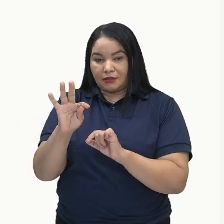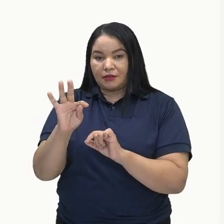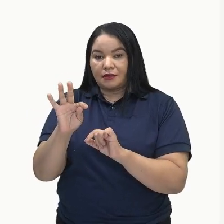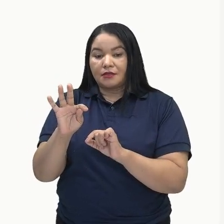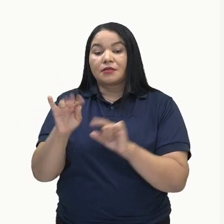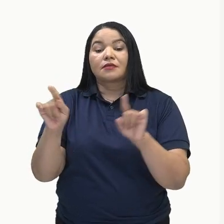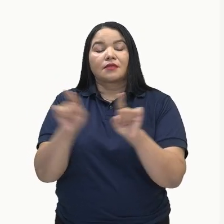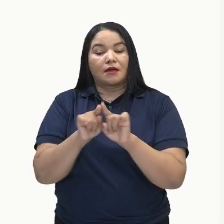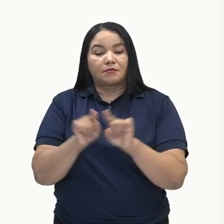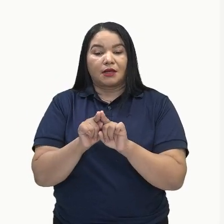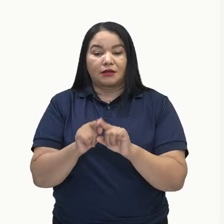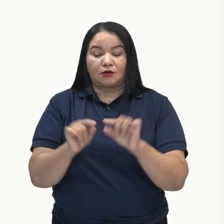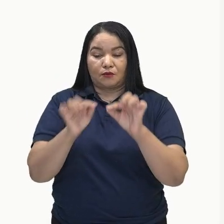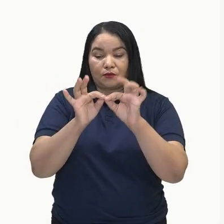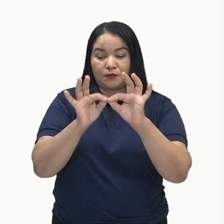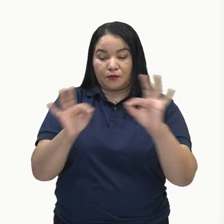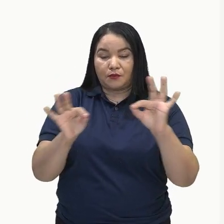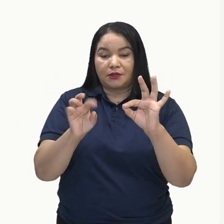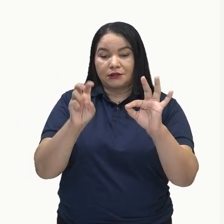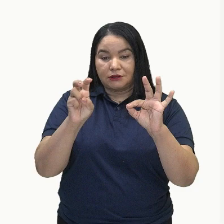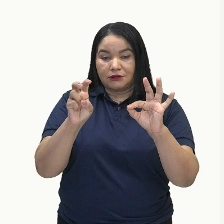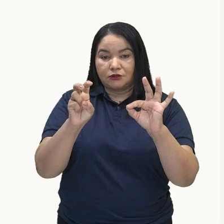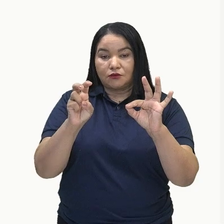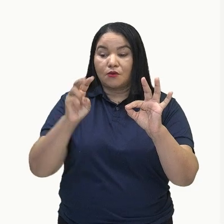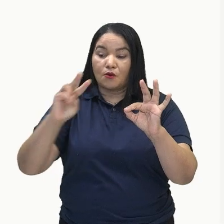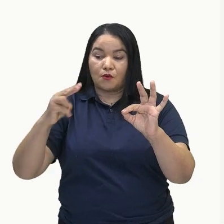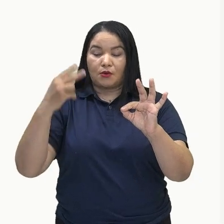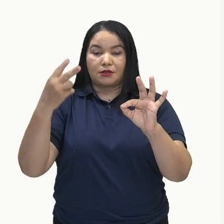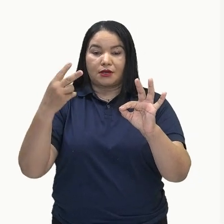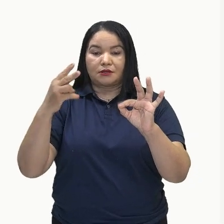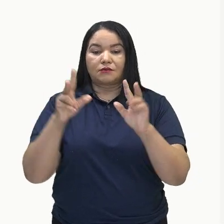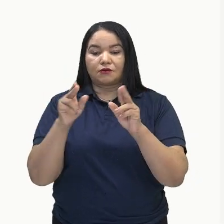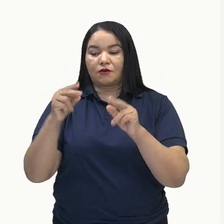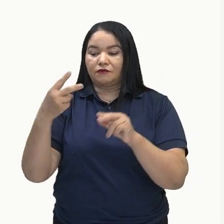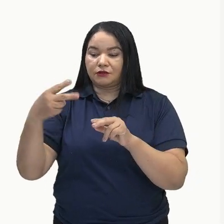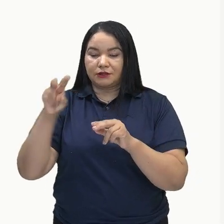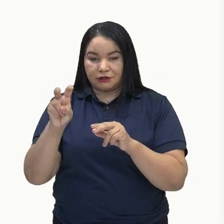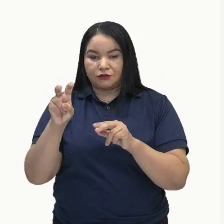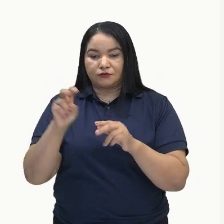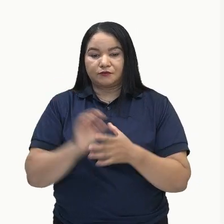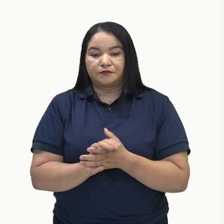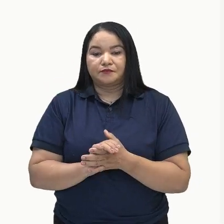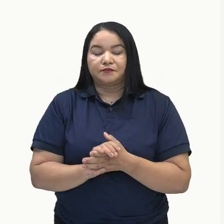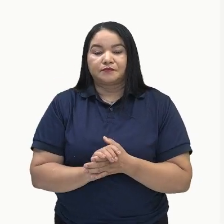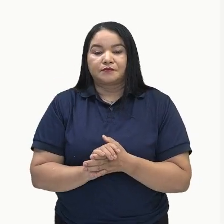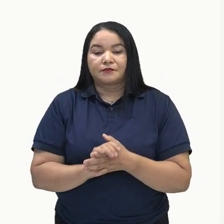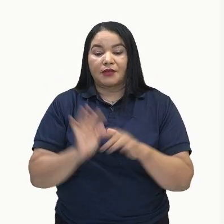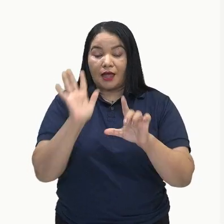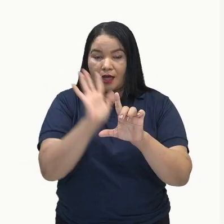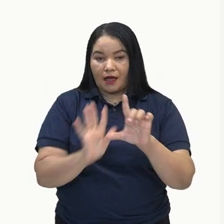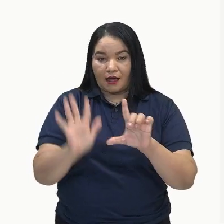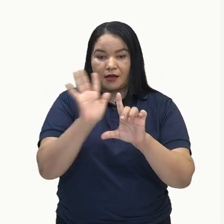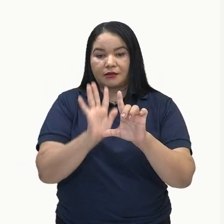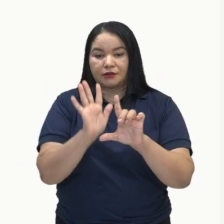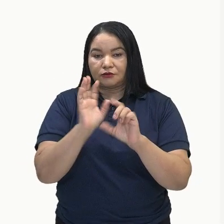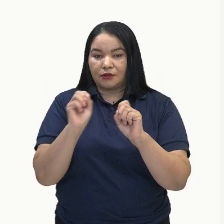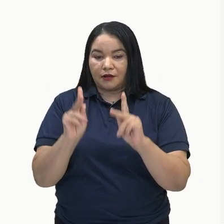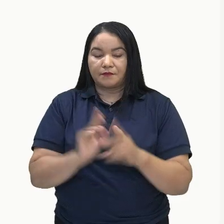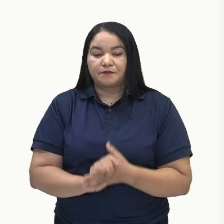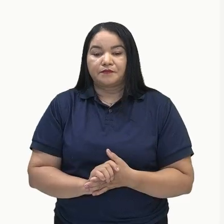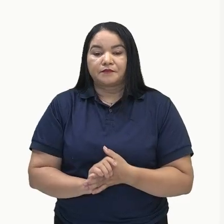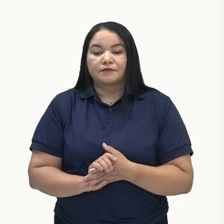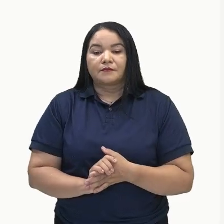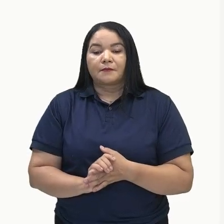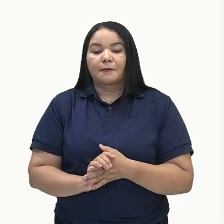lado que mede 5, a área mede 25. Nós temos aqui 25 quadradinhos, certo? Então, a área é